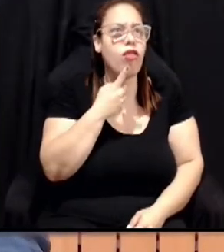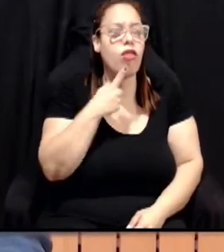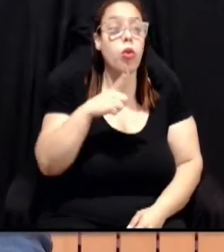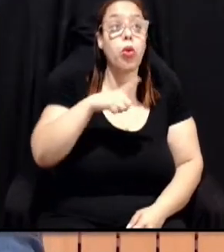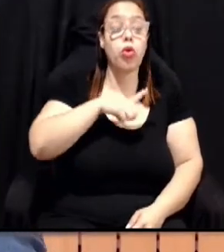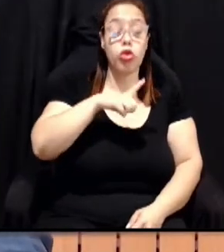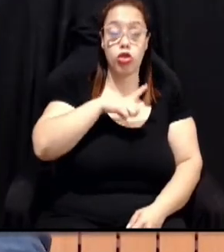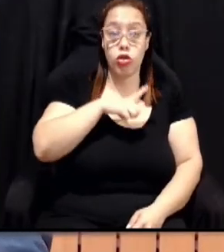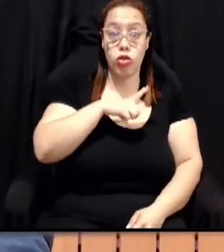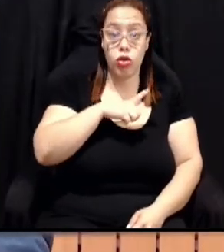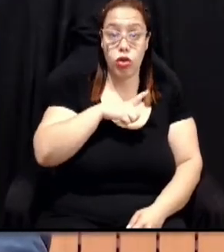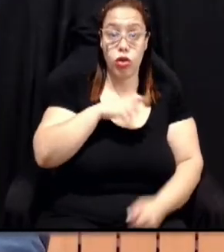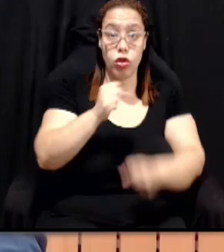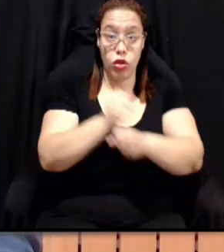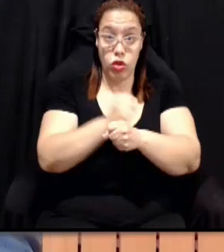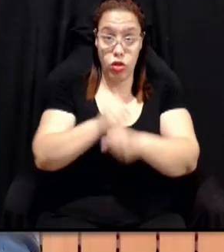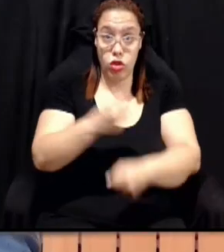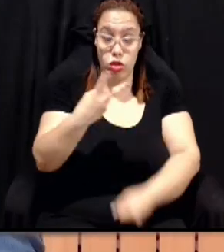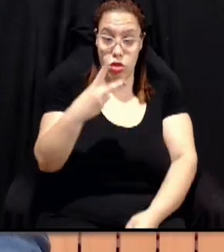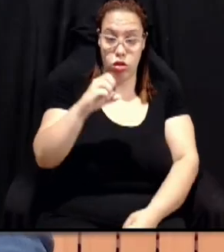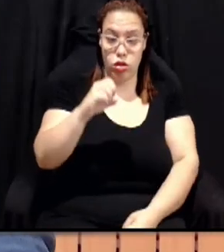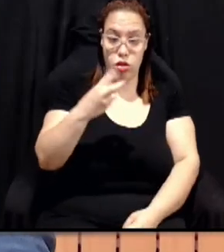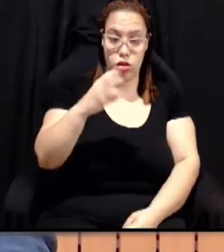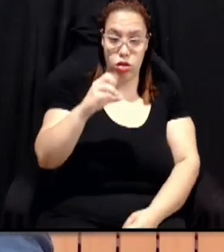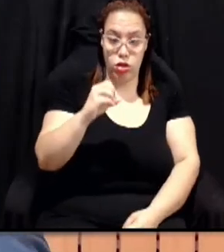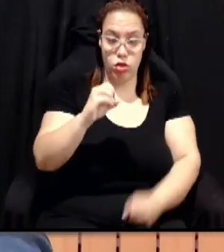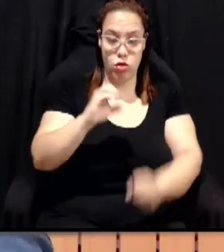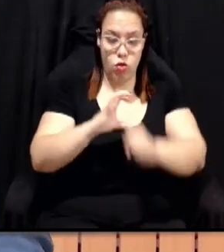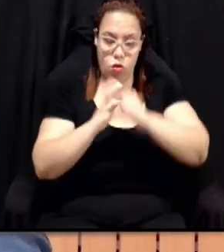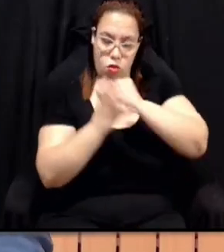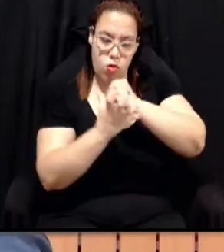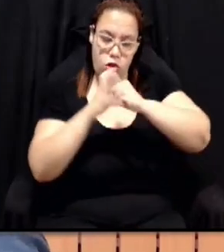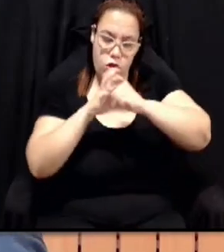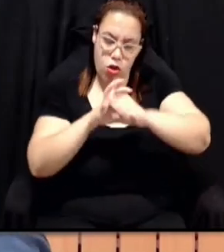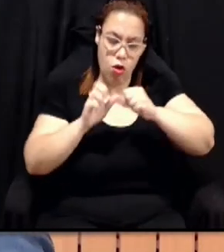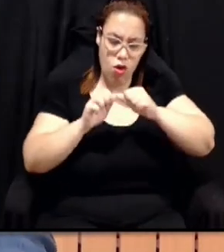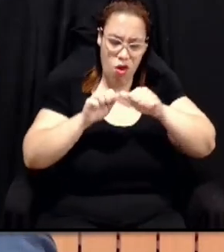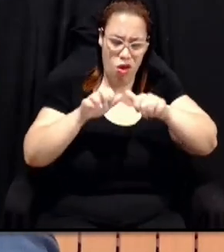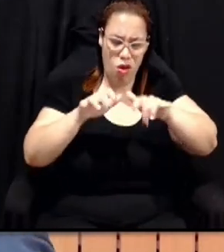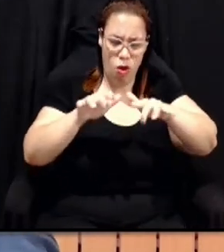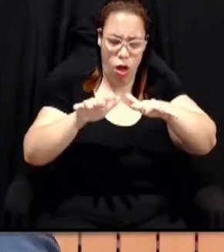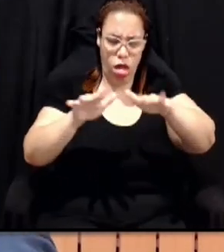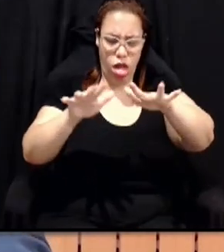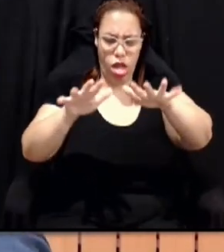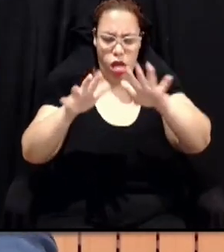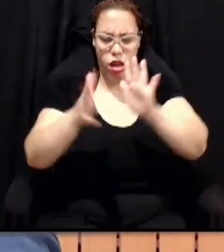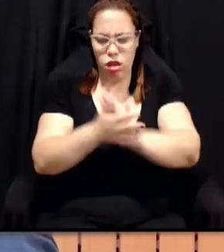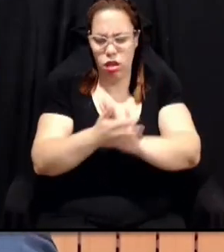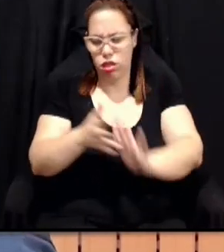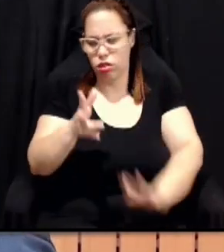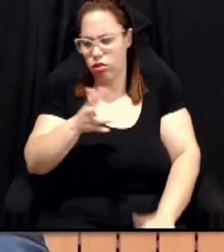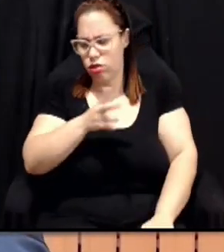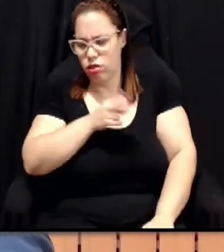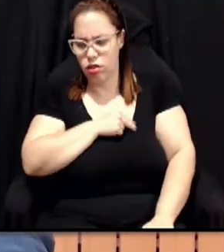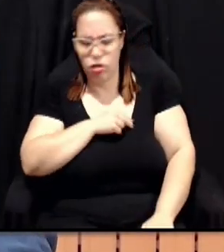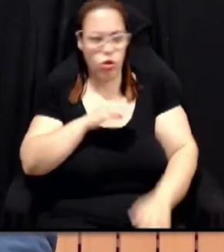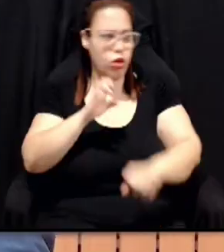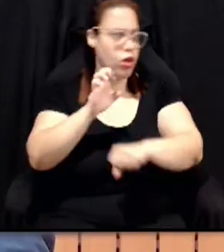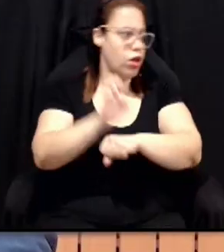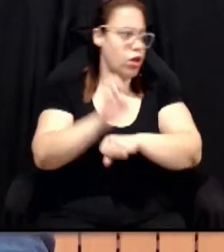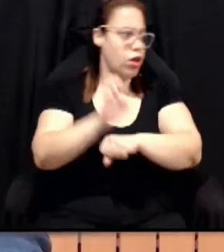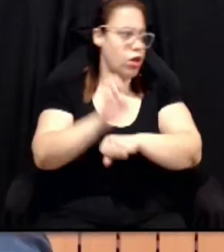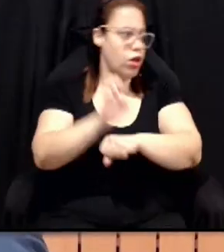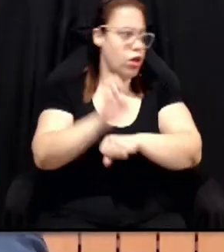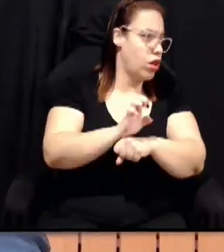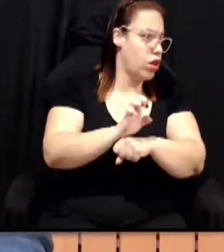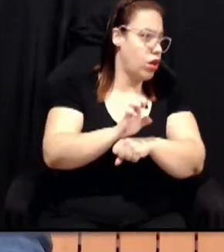ano de 2020, uma pandemia que assolou a nossa cidade, o nosso estado, o nosso país